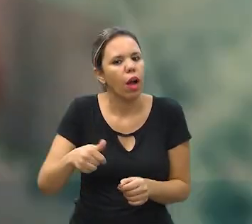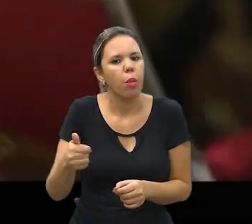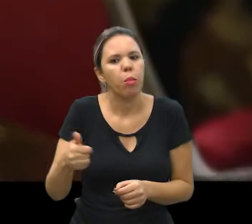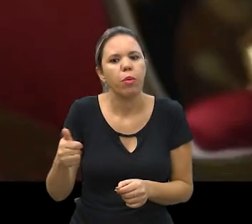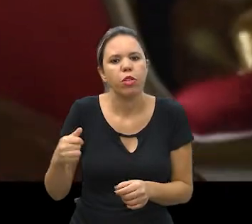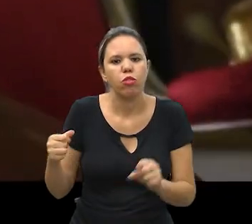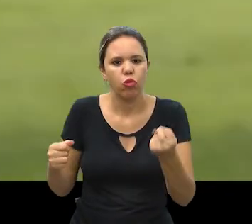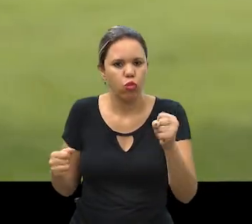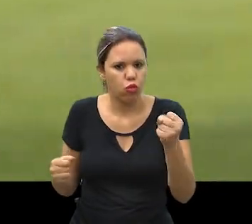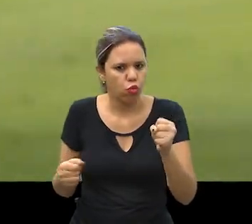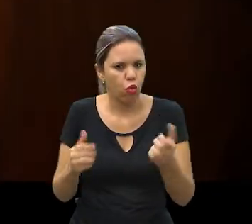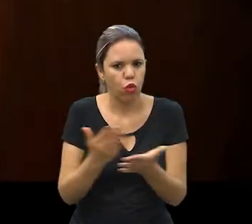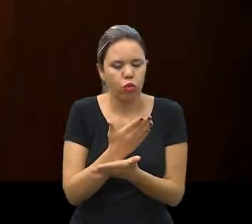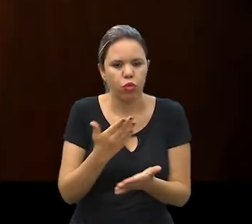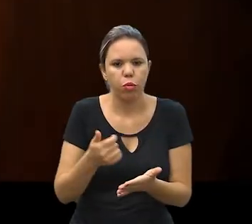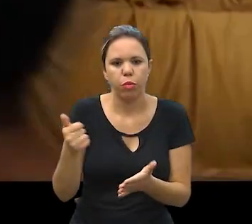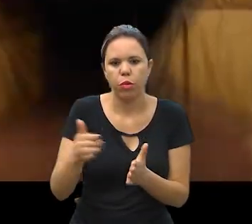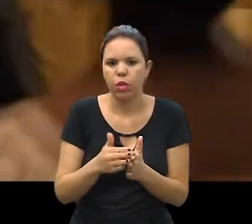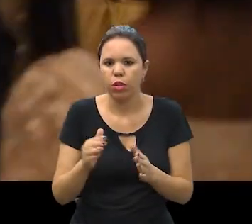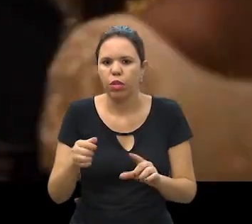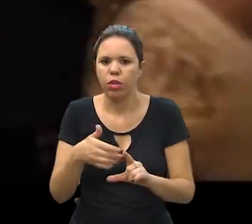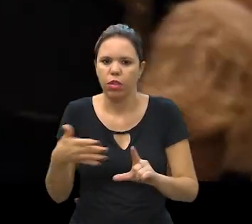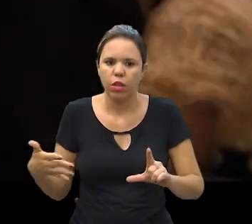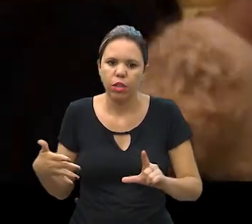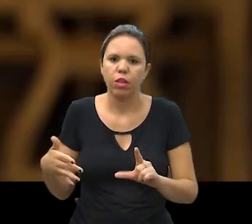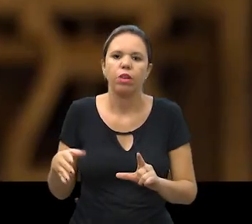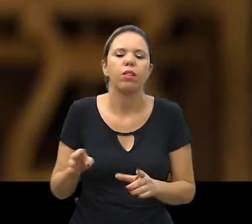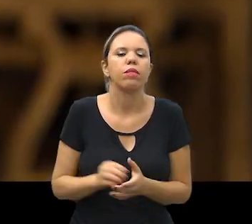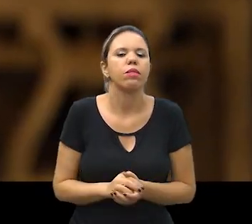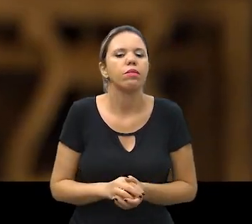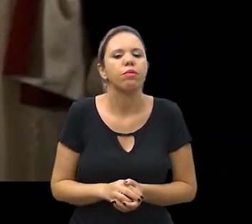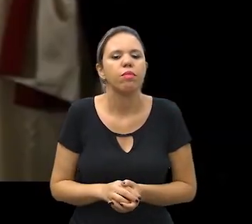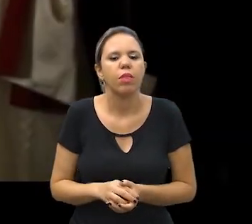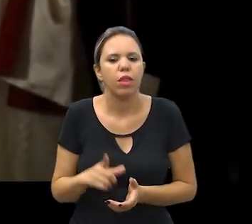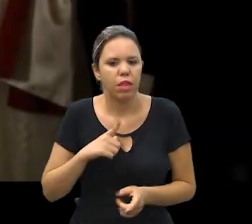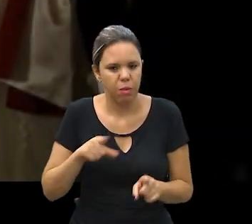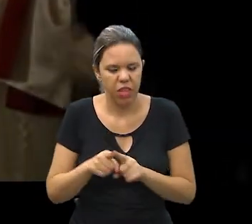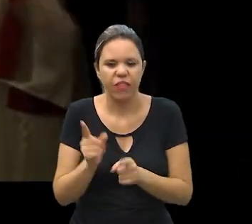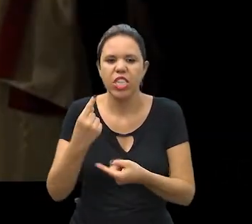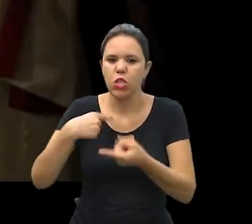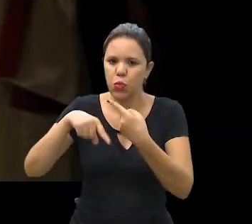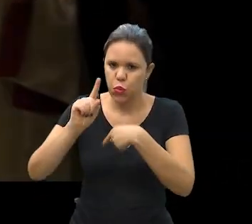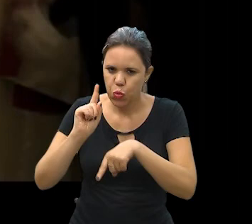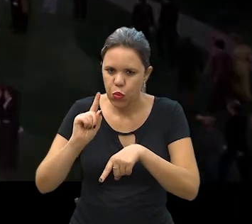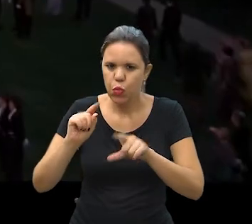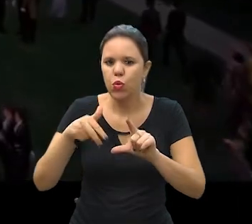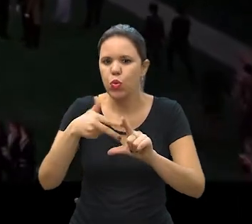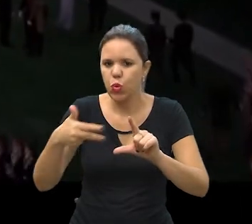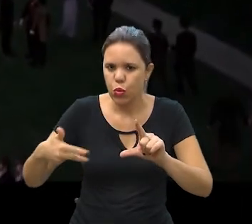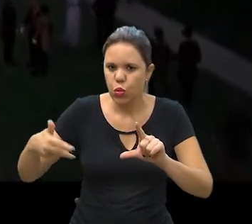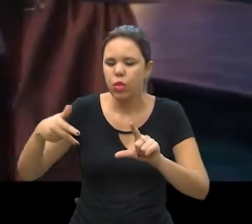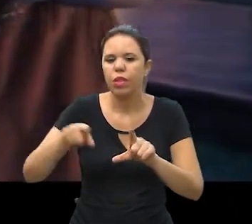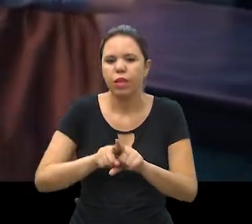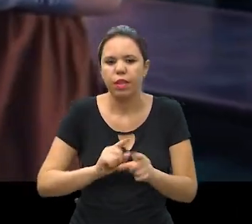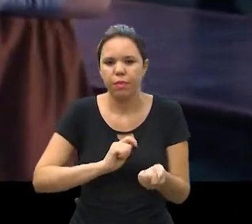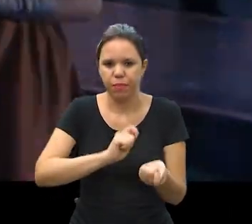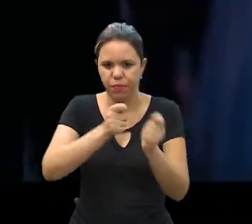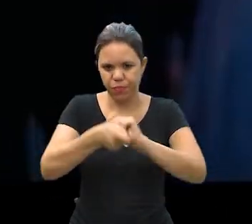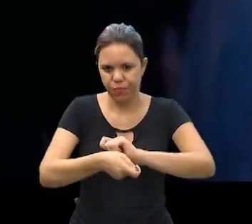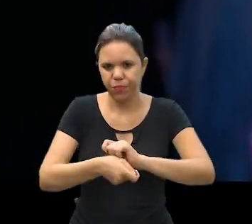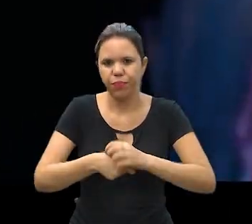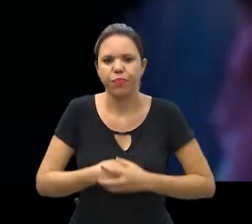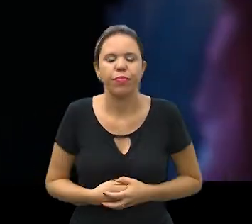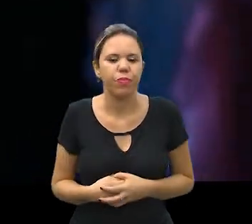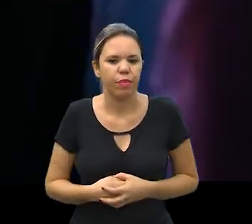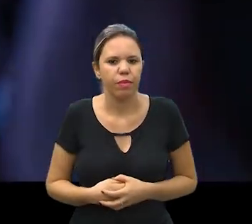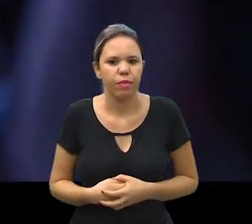é o primeiro dos 8 livros da série Os Bridgertons, que também está fazendo sucesso na Netflix com a